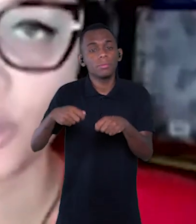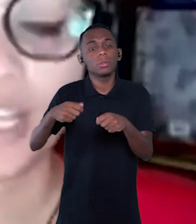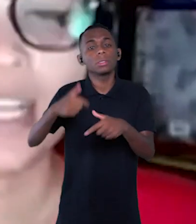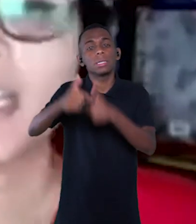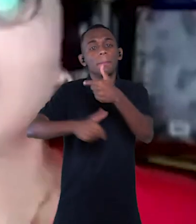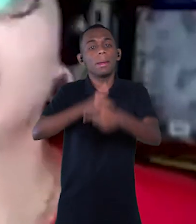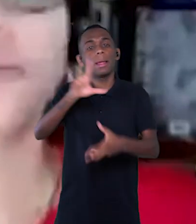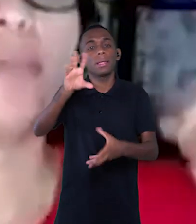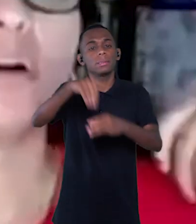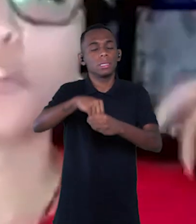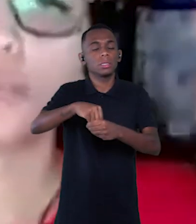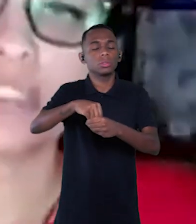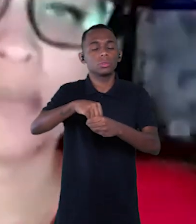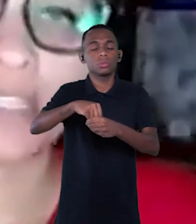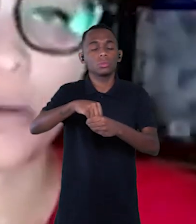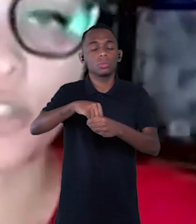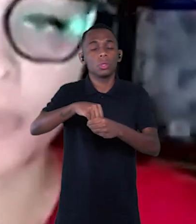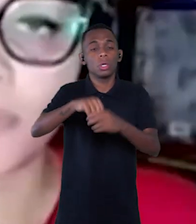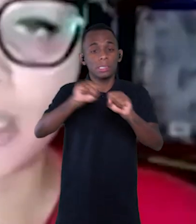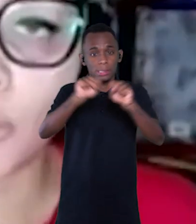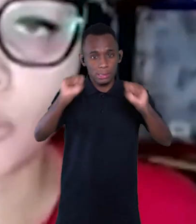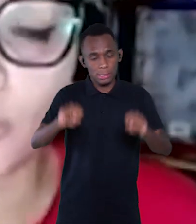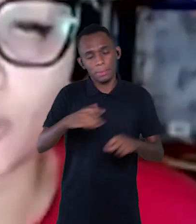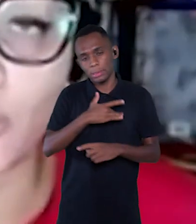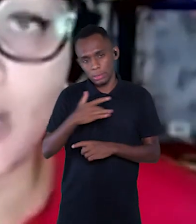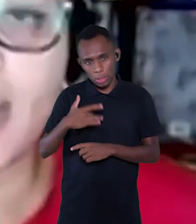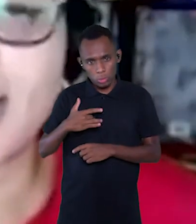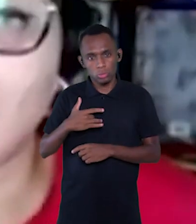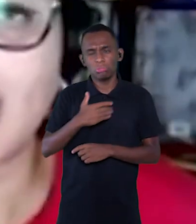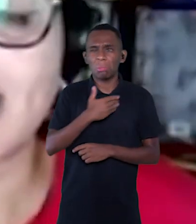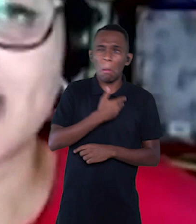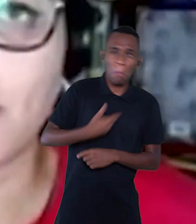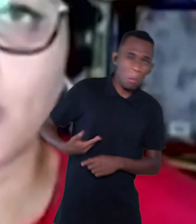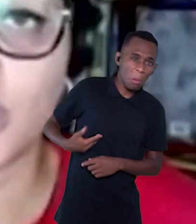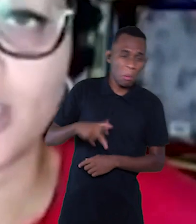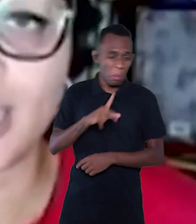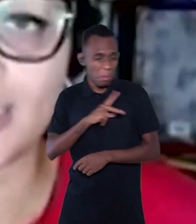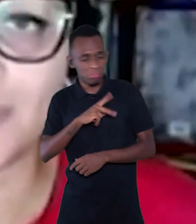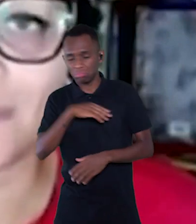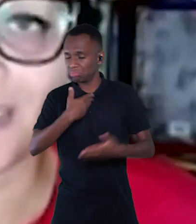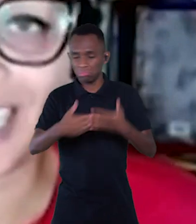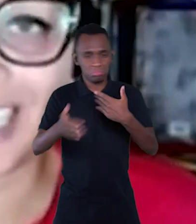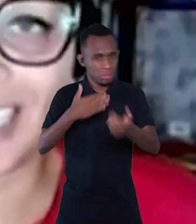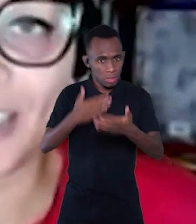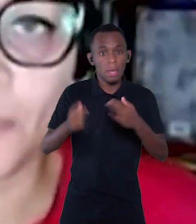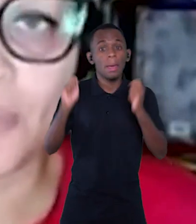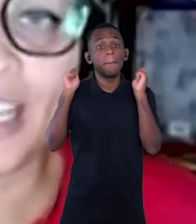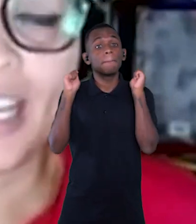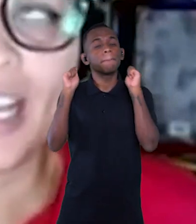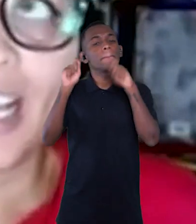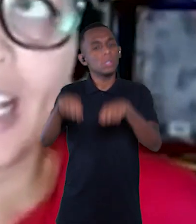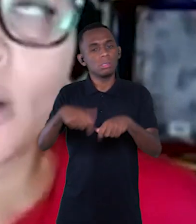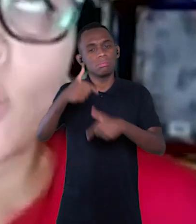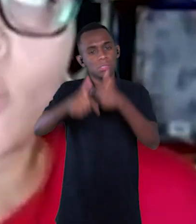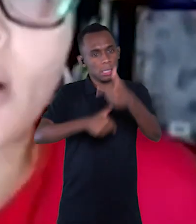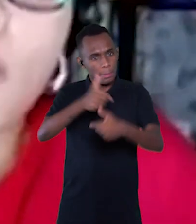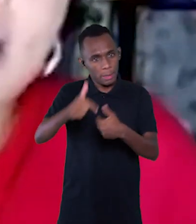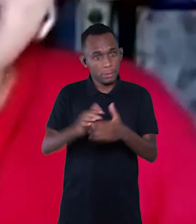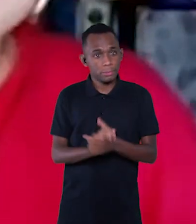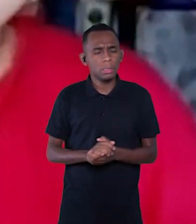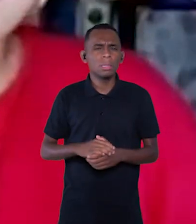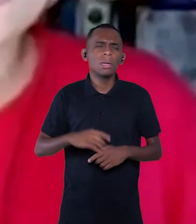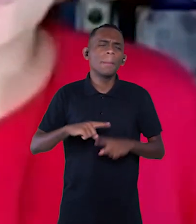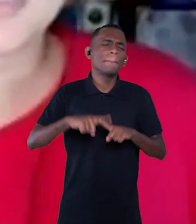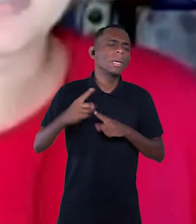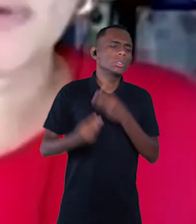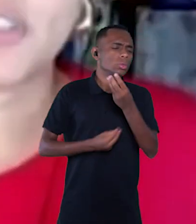de saúde. E aí não importa se o sistema de saúde é privado ou público, ele vai ser essa porta de entrada, entendeu? Como é